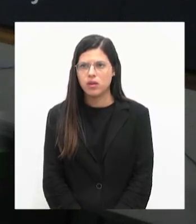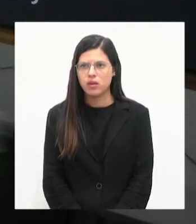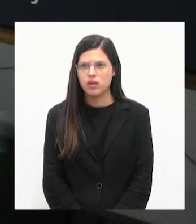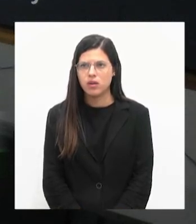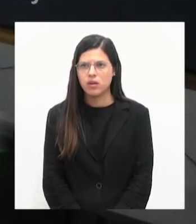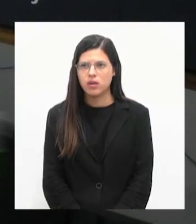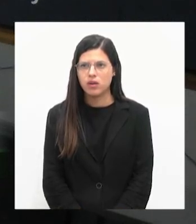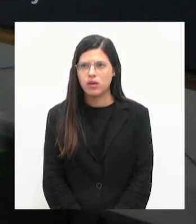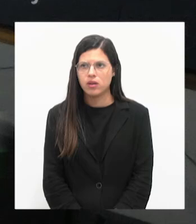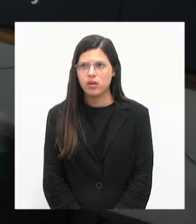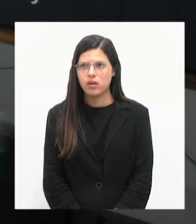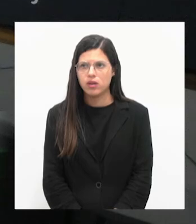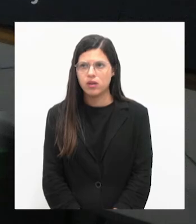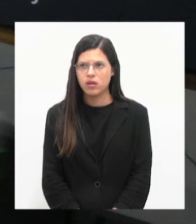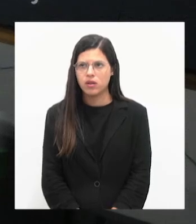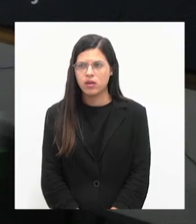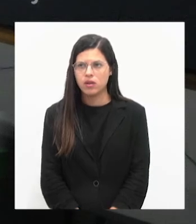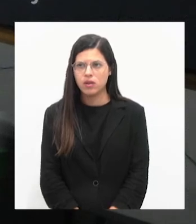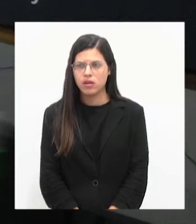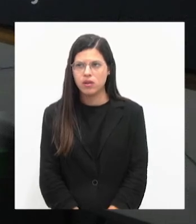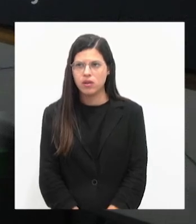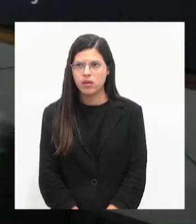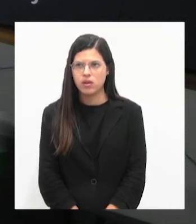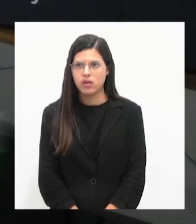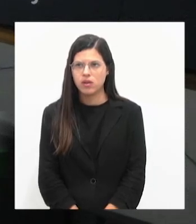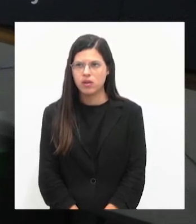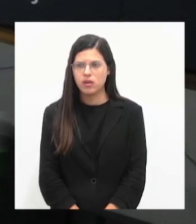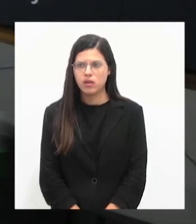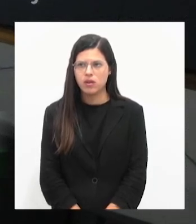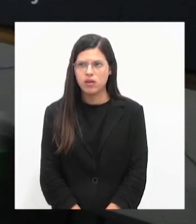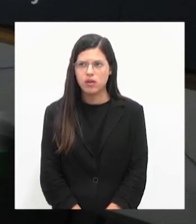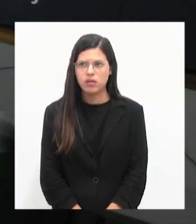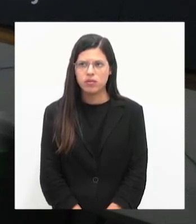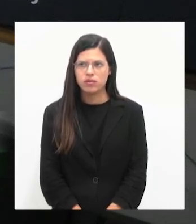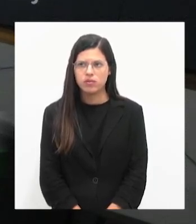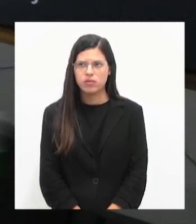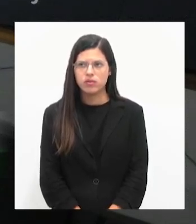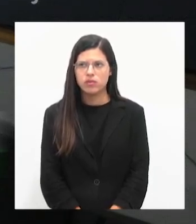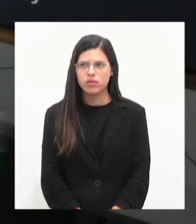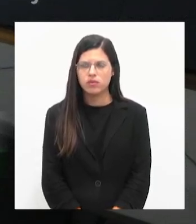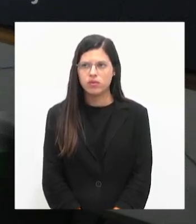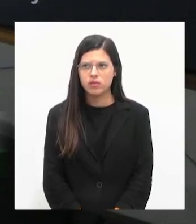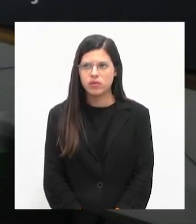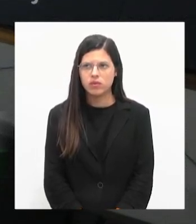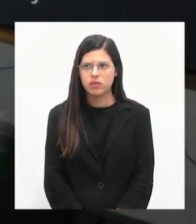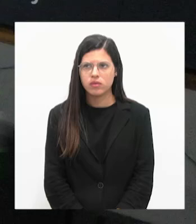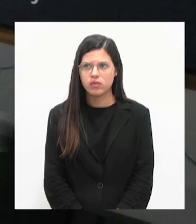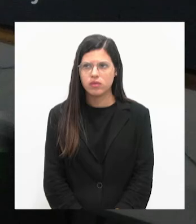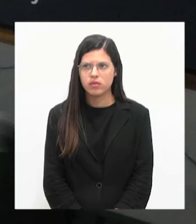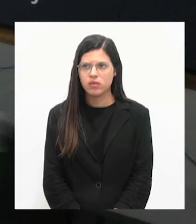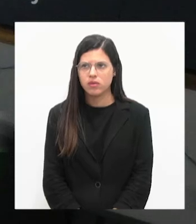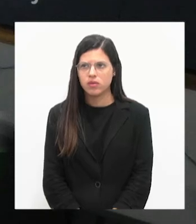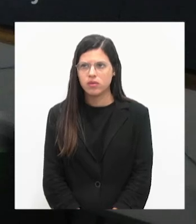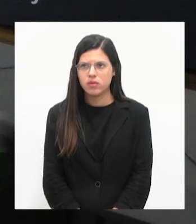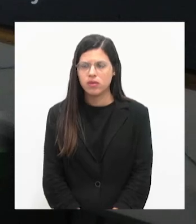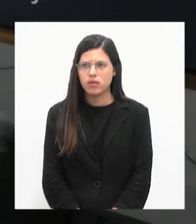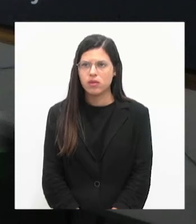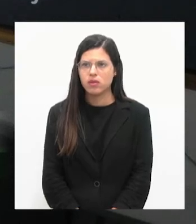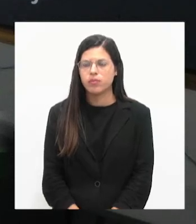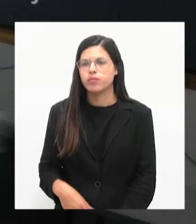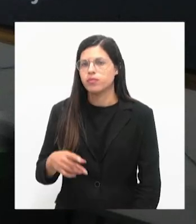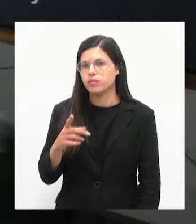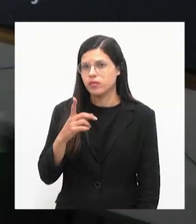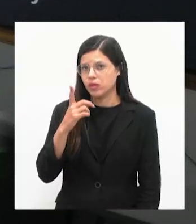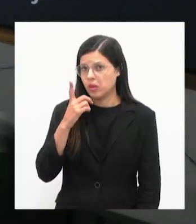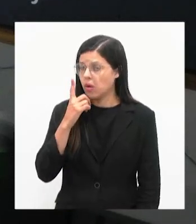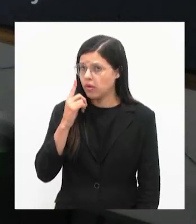10h49? Não, vou ver o CID. Ah, tá. Olha aí. Rapaz, eu já vi picareta, mas picareta burro igual tem nesse